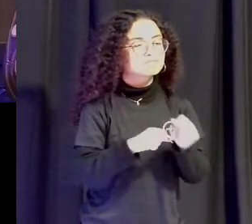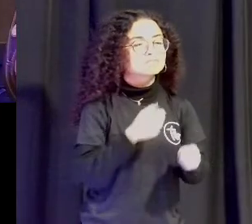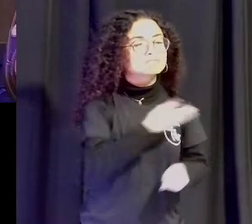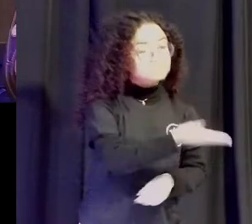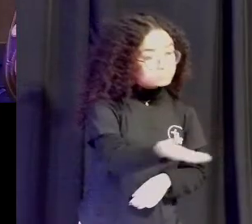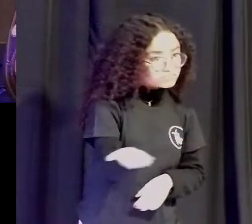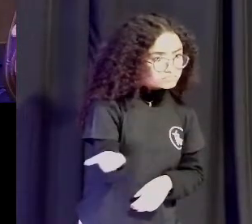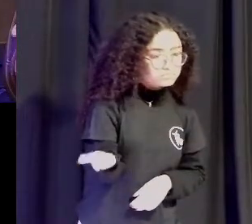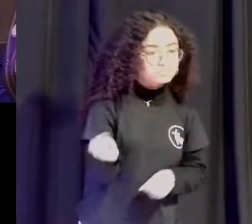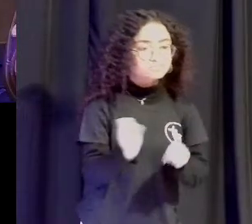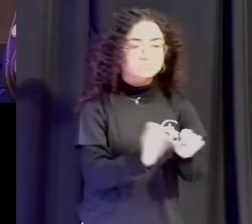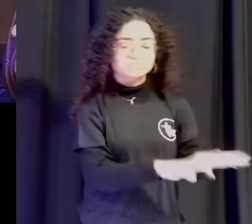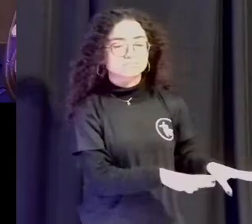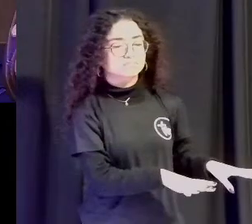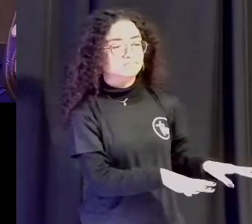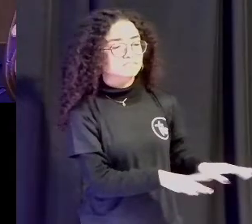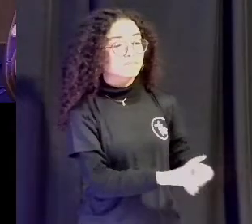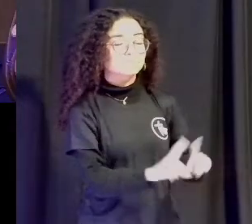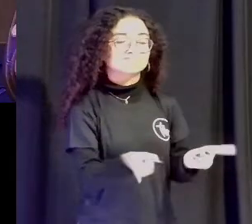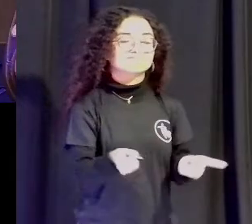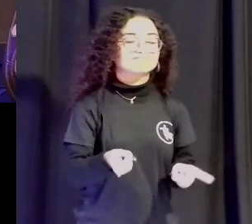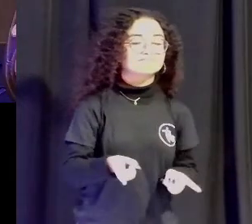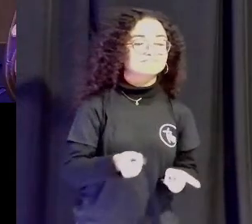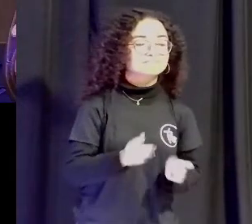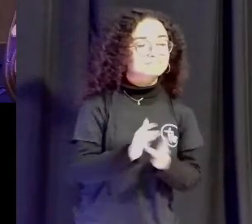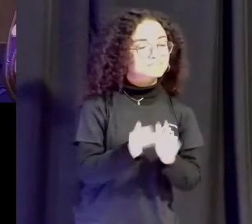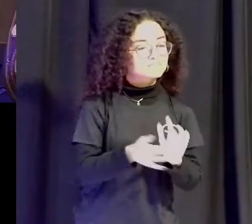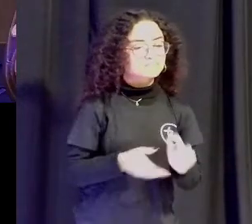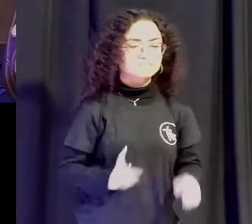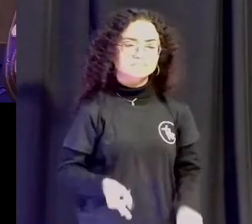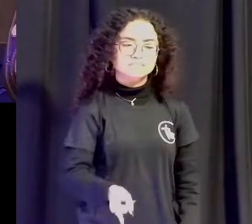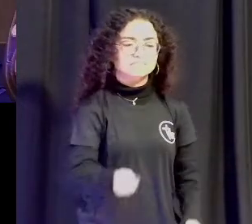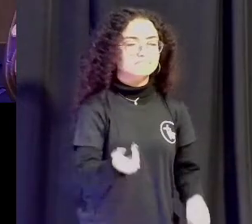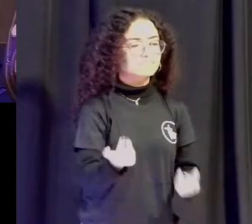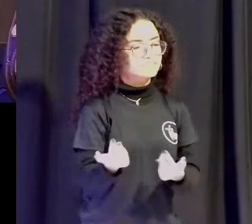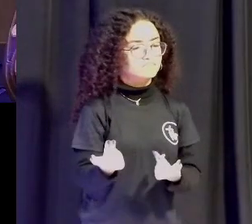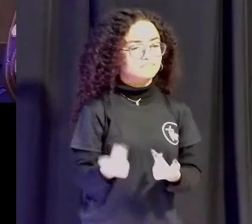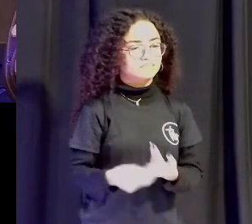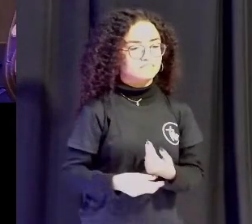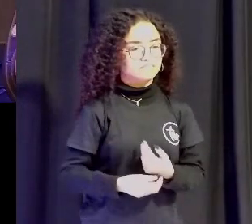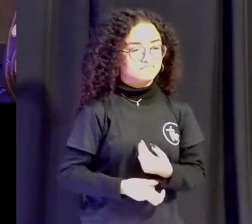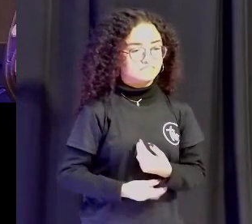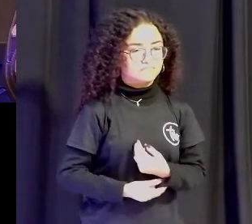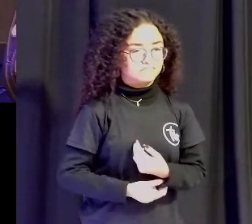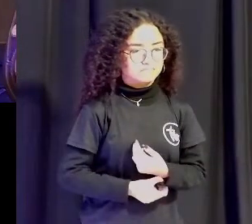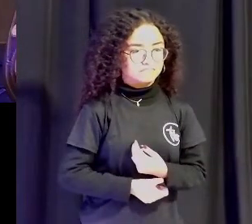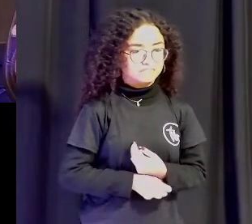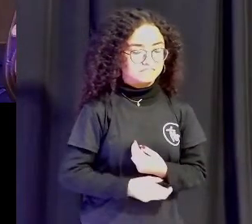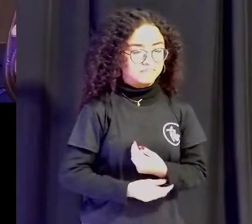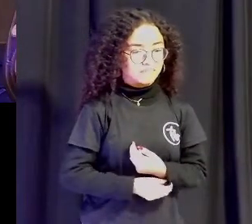mas Ele não deixou de ser quem Ele é, porque vocês rejeitaram.